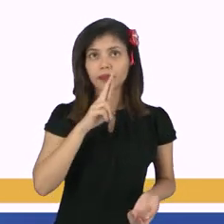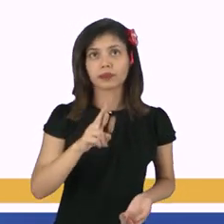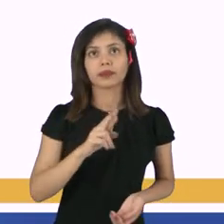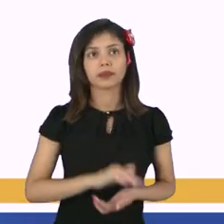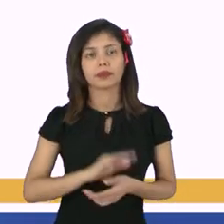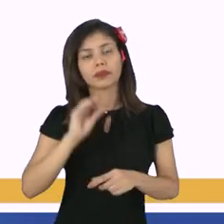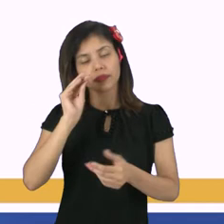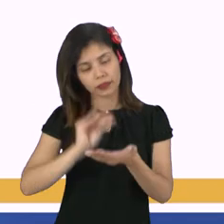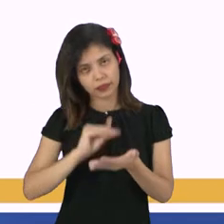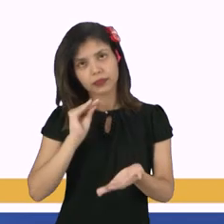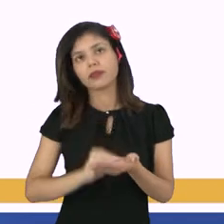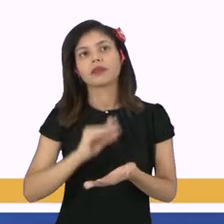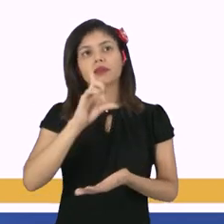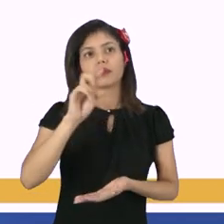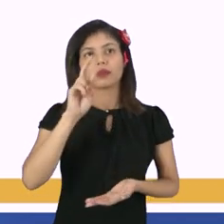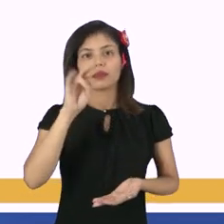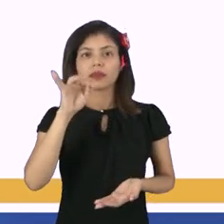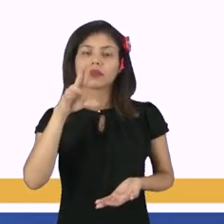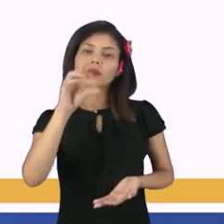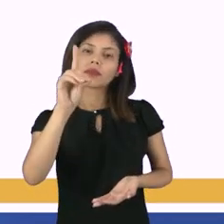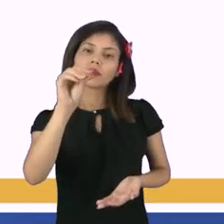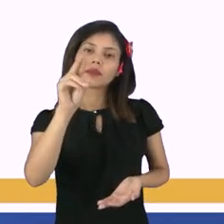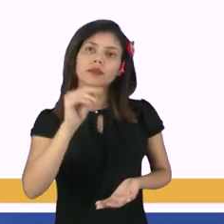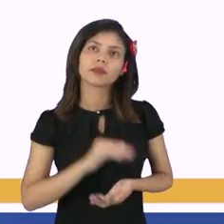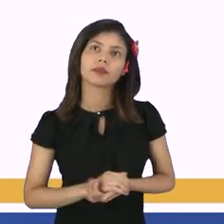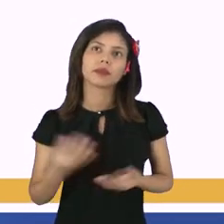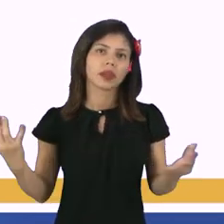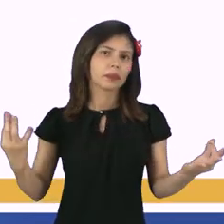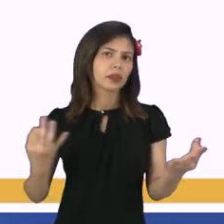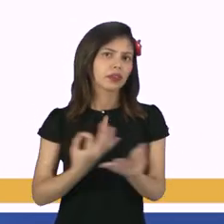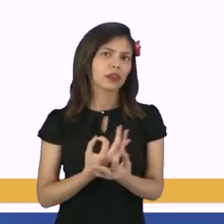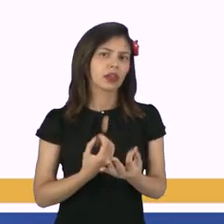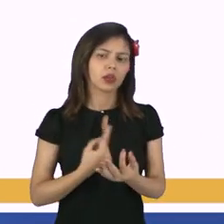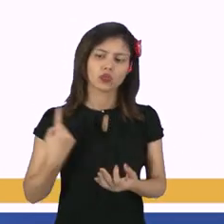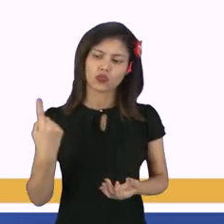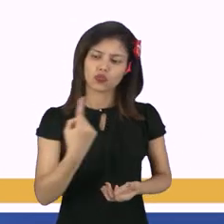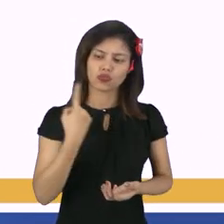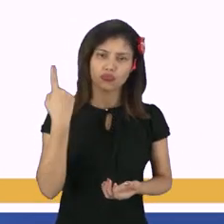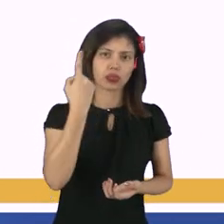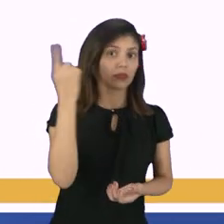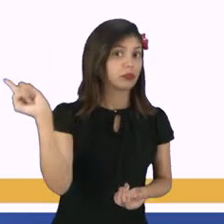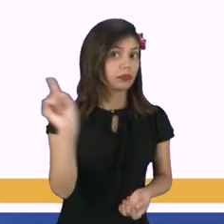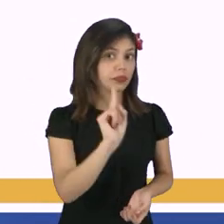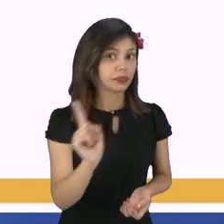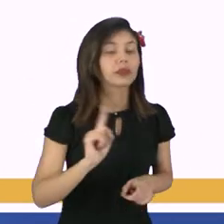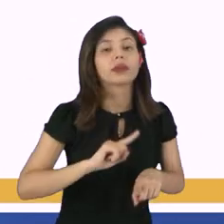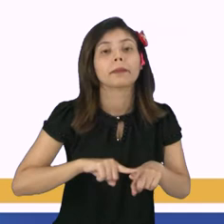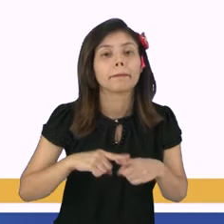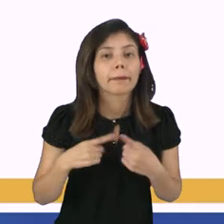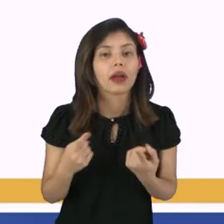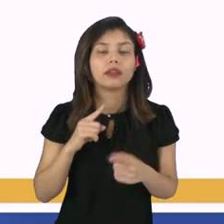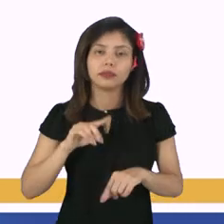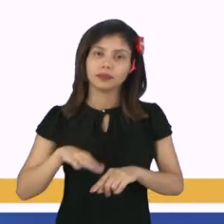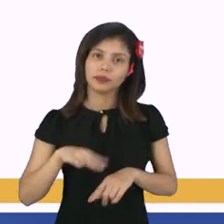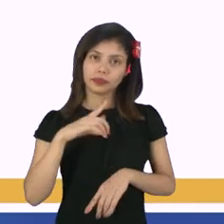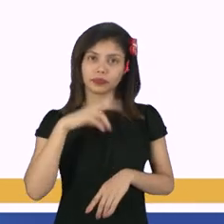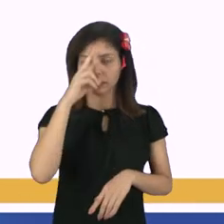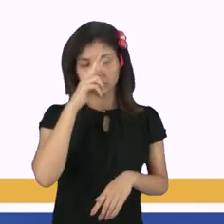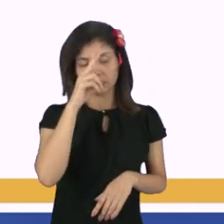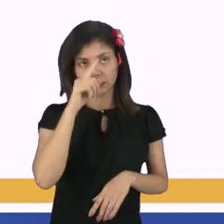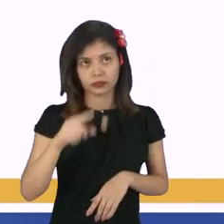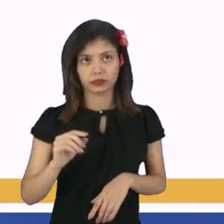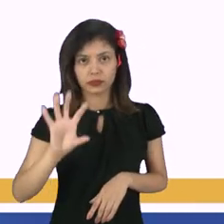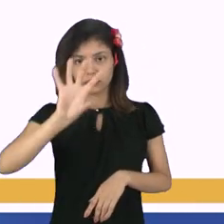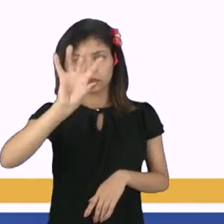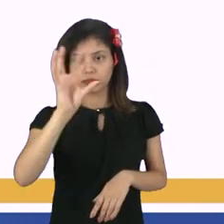Mas de fato gente o cilindro né ele não é perfeitamente um cilindro certo mais o que ele mais lembra